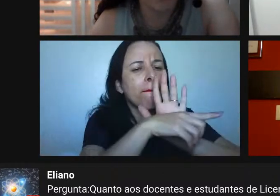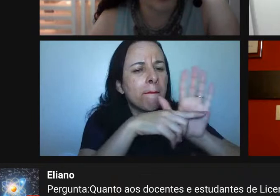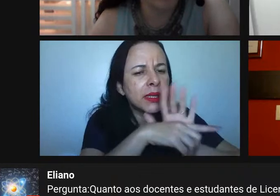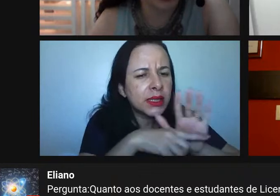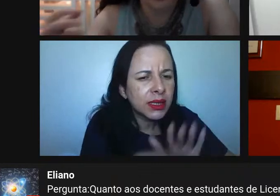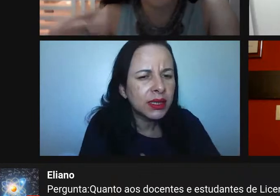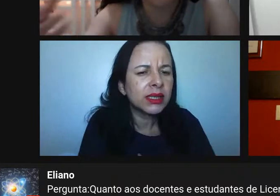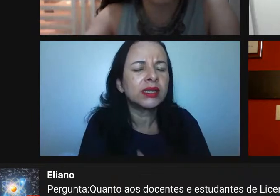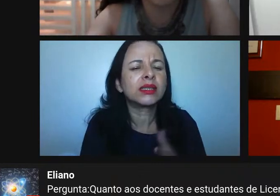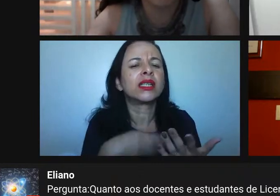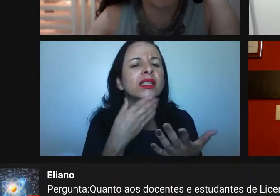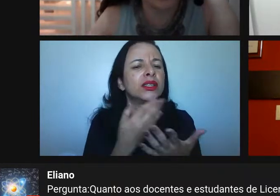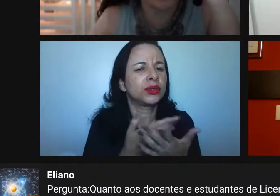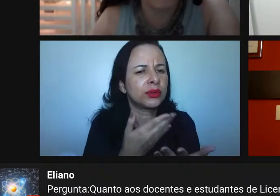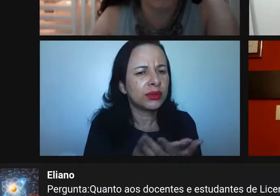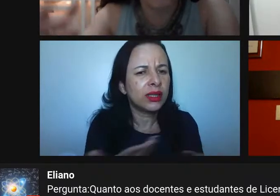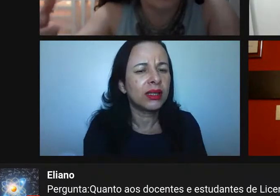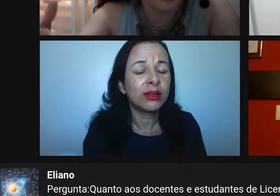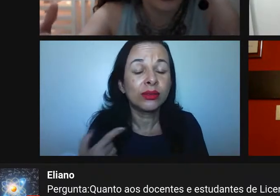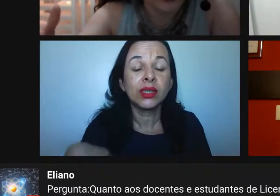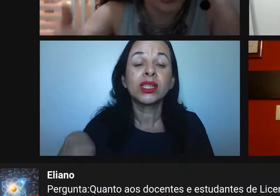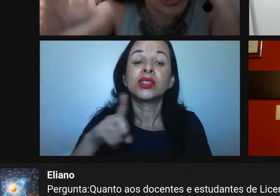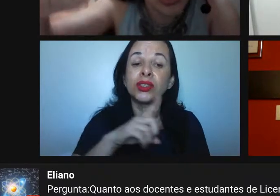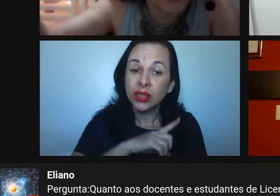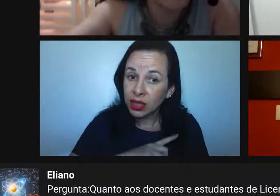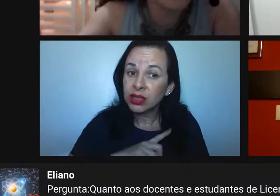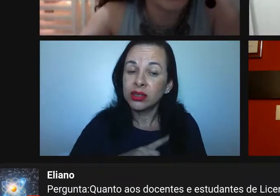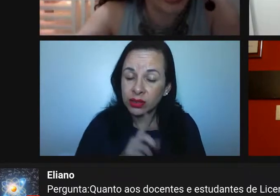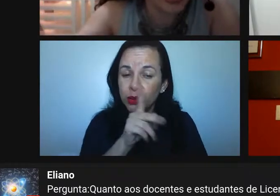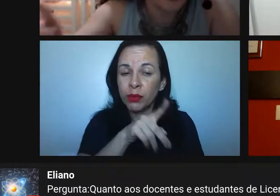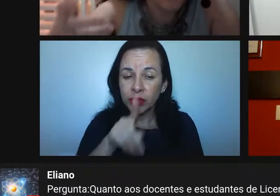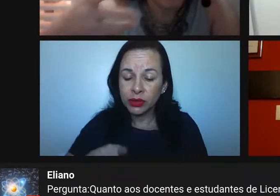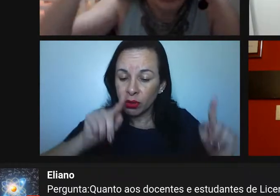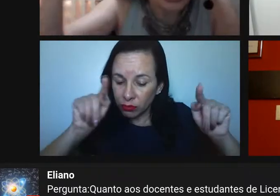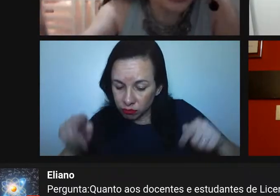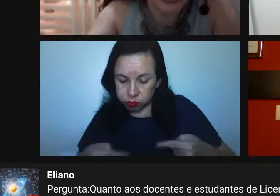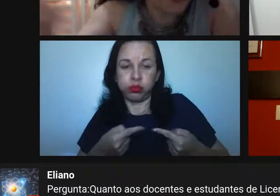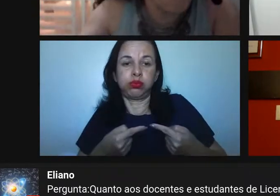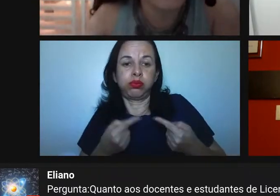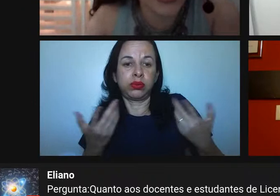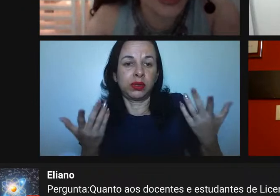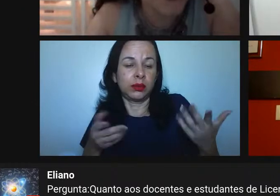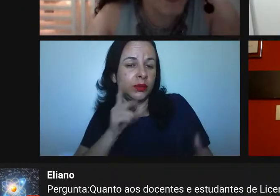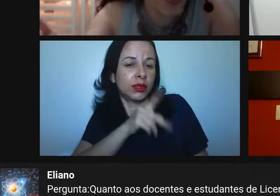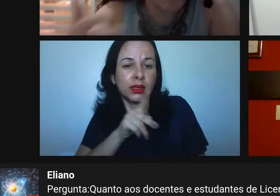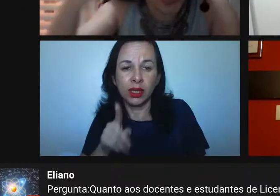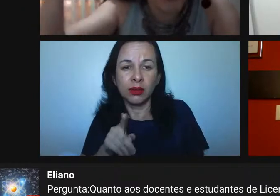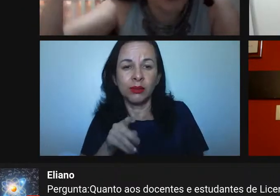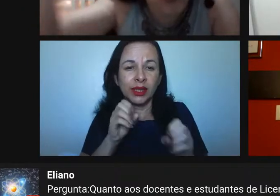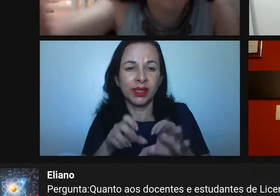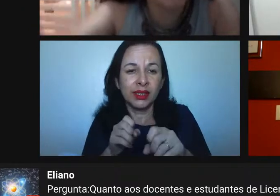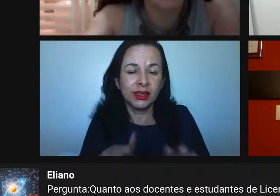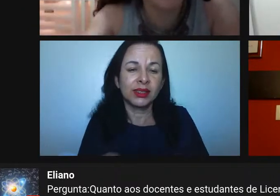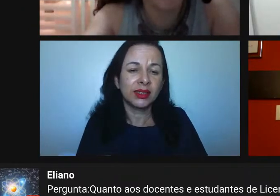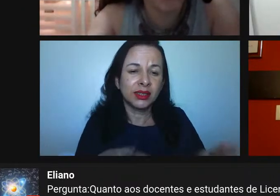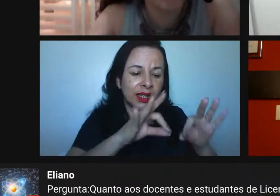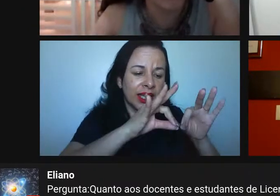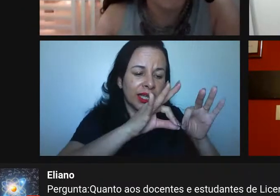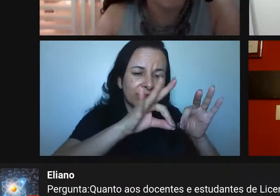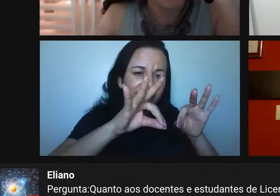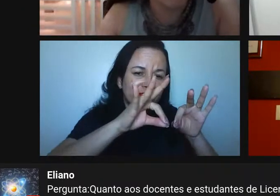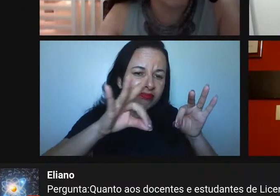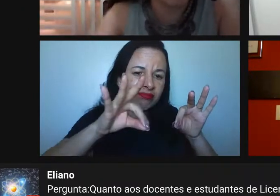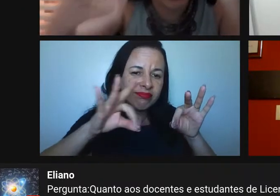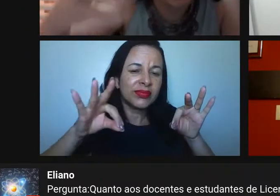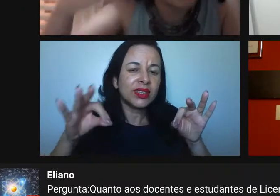então a gente que a professora muitas vezes a gente se ver por esse desafio de falar nossa eu sempre ensinei circuitos dessa forma como é que eu vou pensar